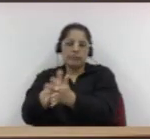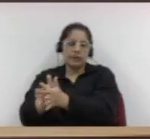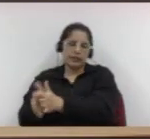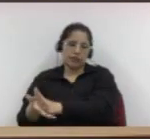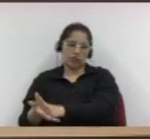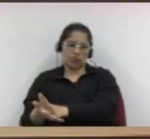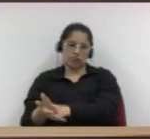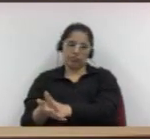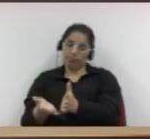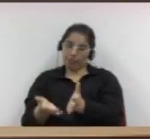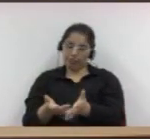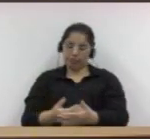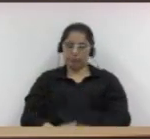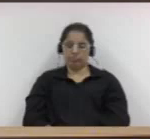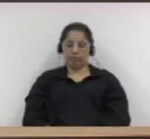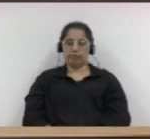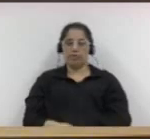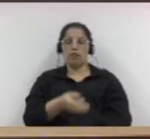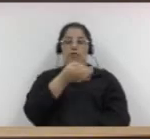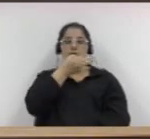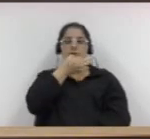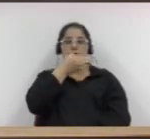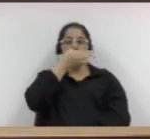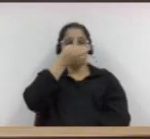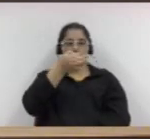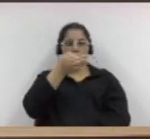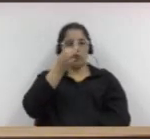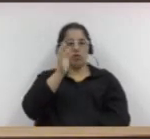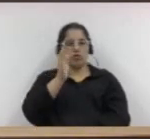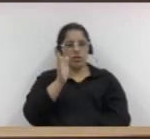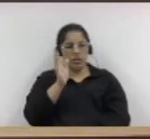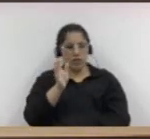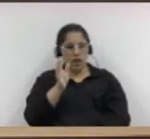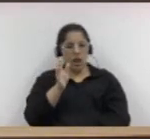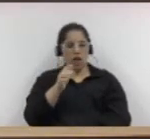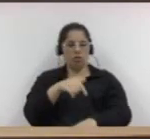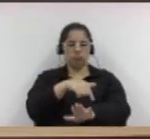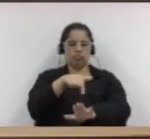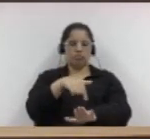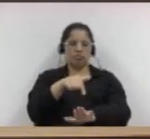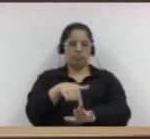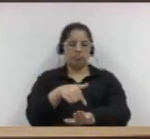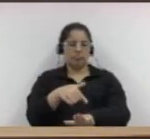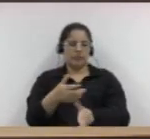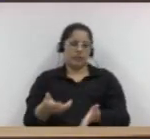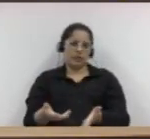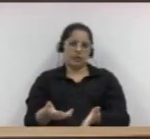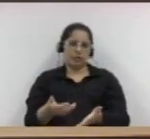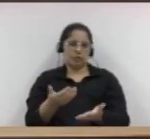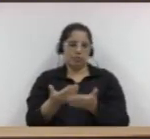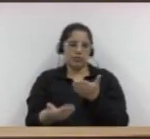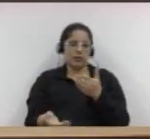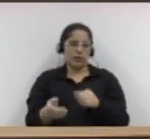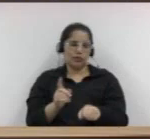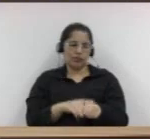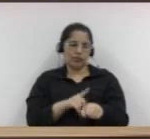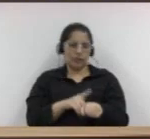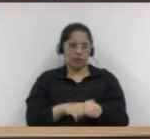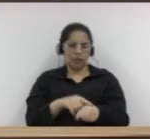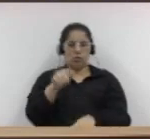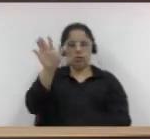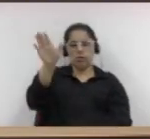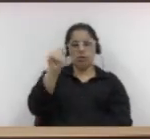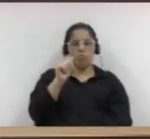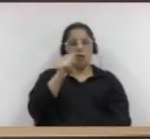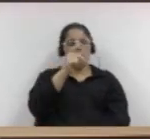pelo dinheiro público. Então, na minha opinião, já passamos da hora, o executivo já passou da hora de chamar essa PPP